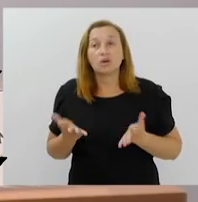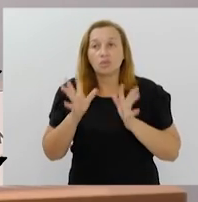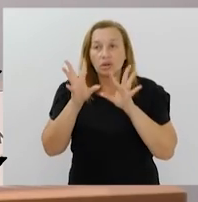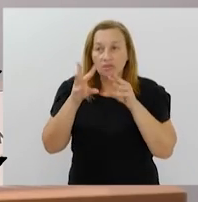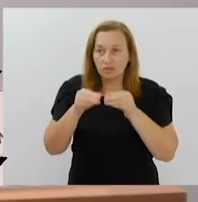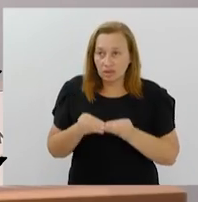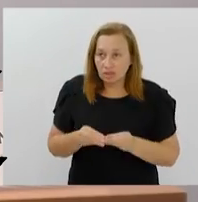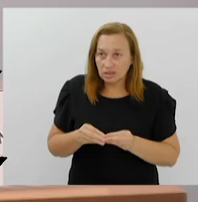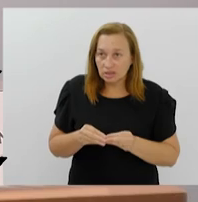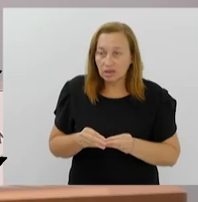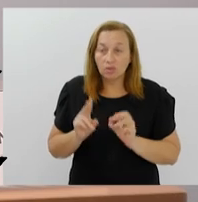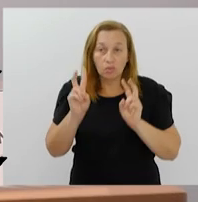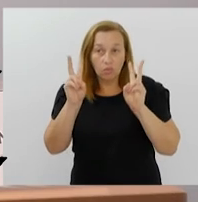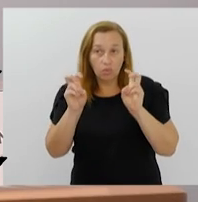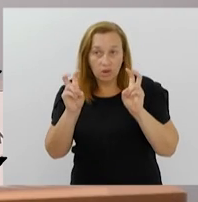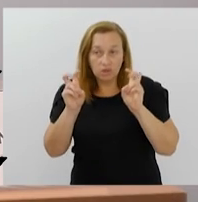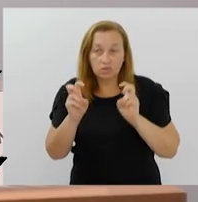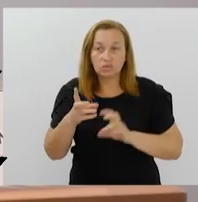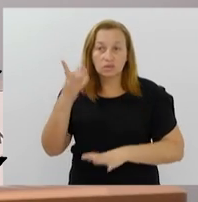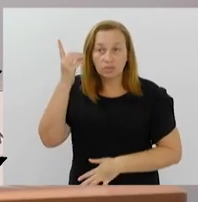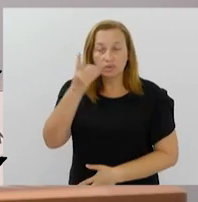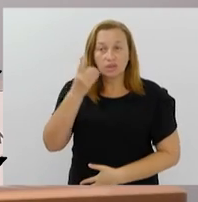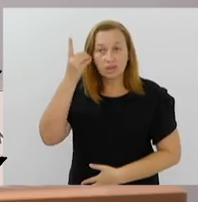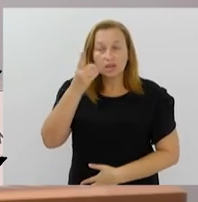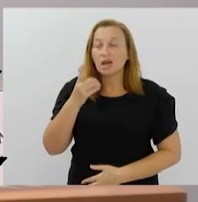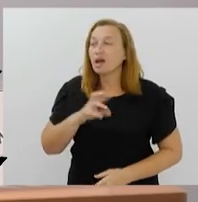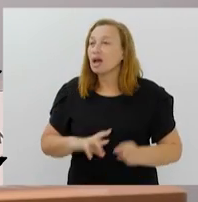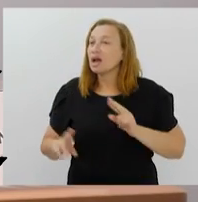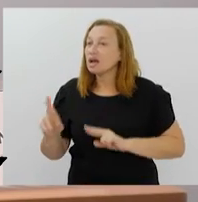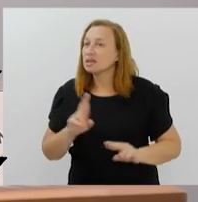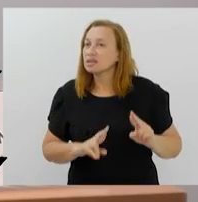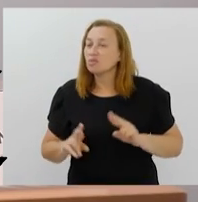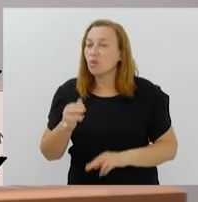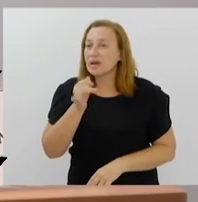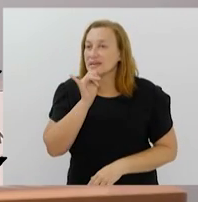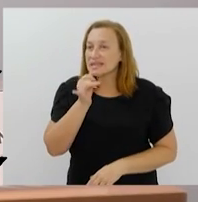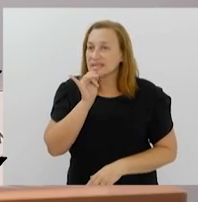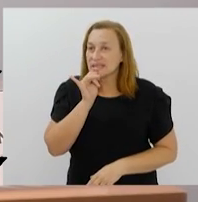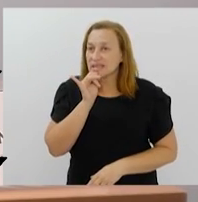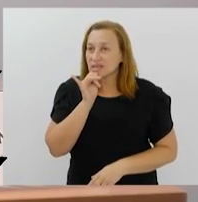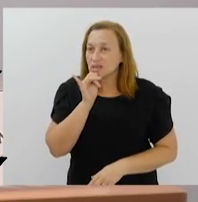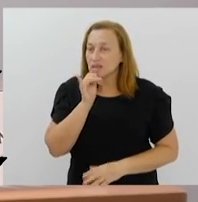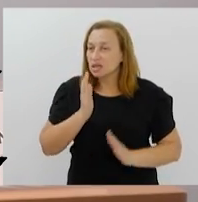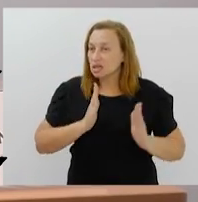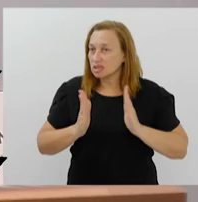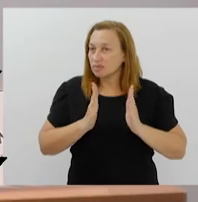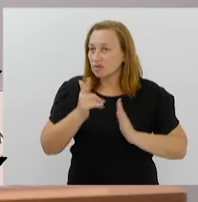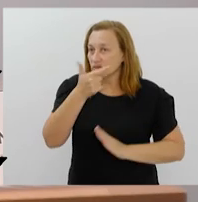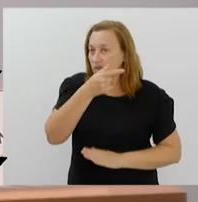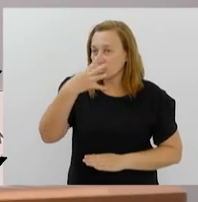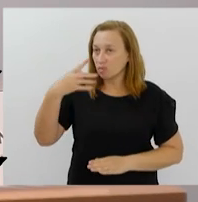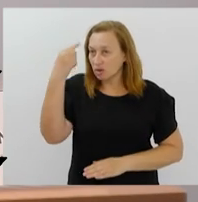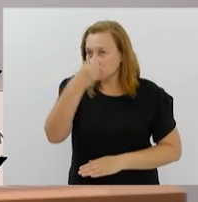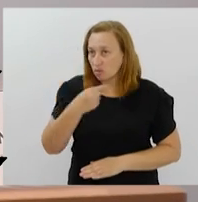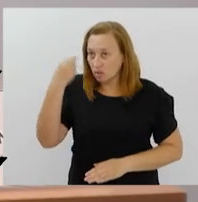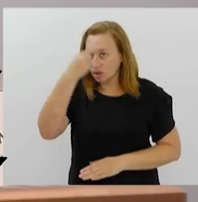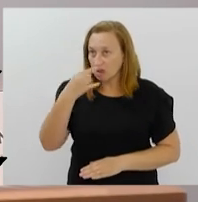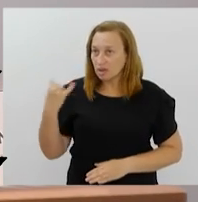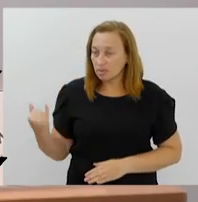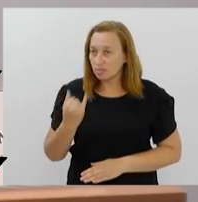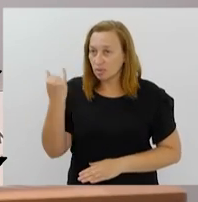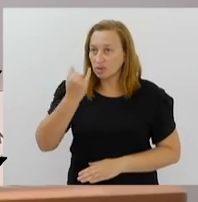e a questão a questão Deputado relacionada por exemplo a esse prazo 24 horas é importante entender